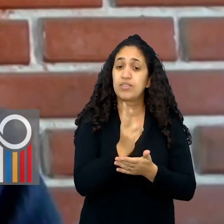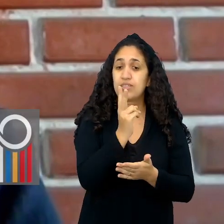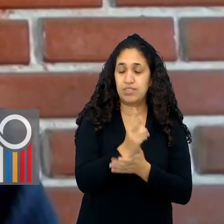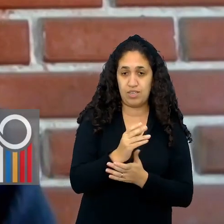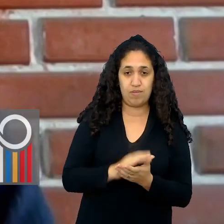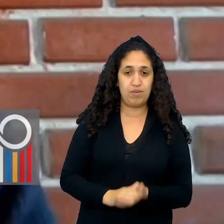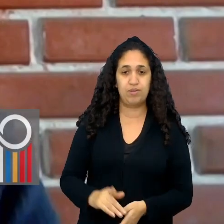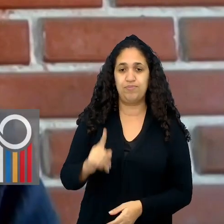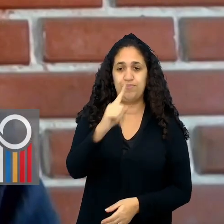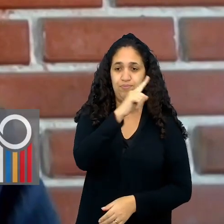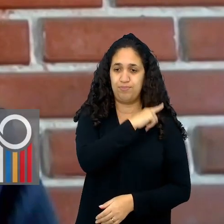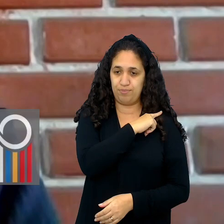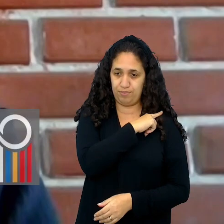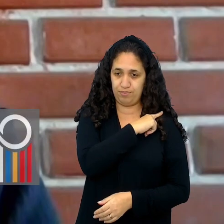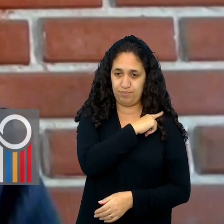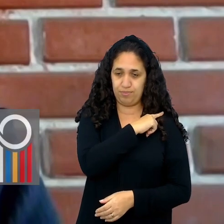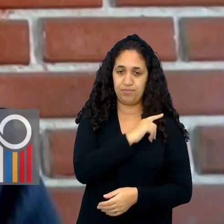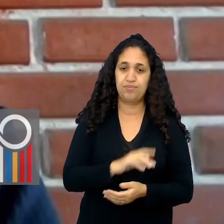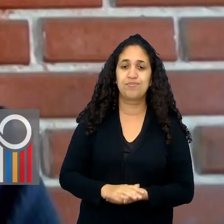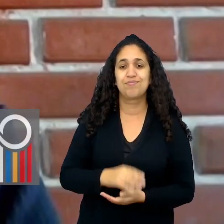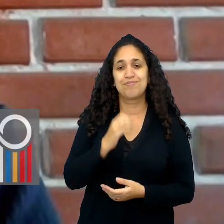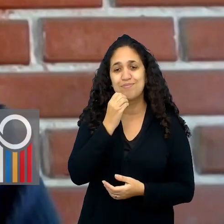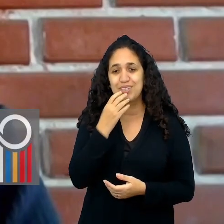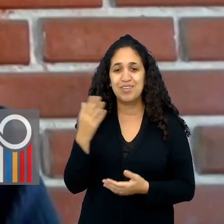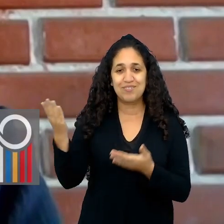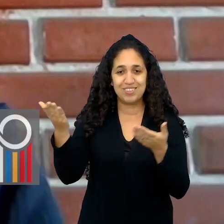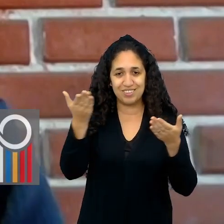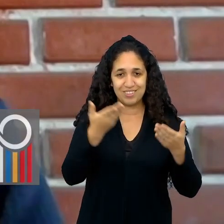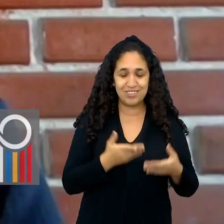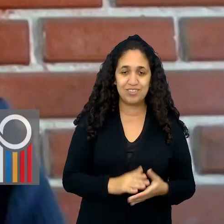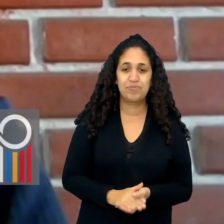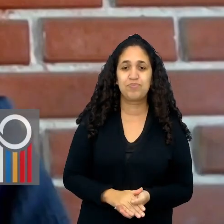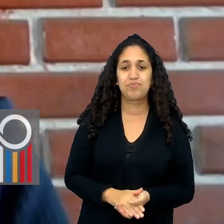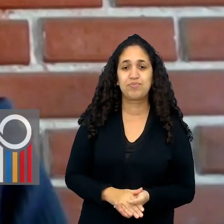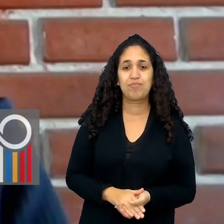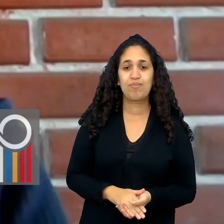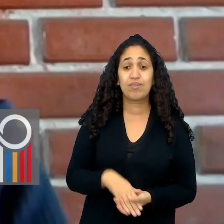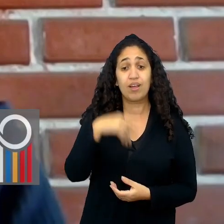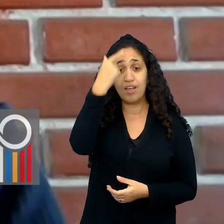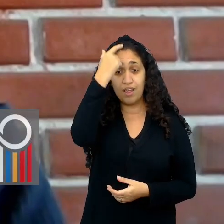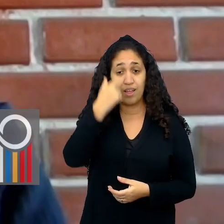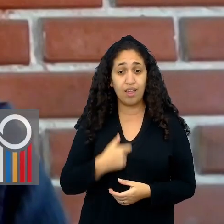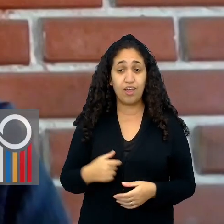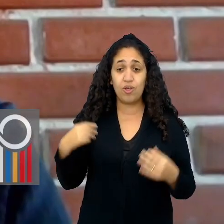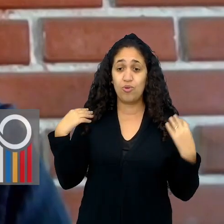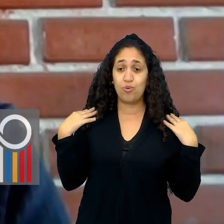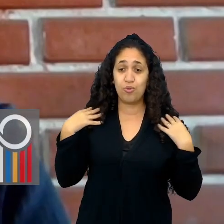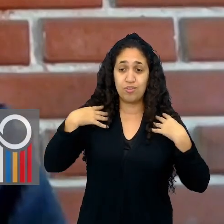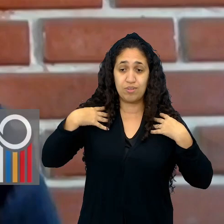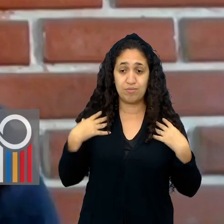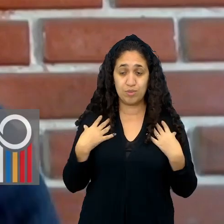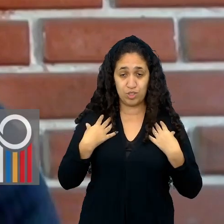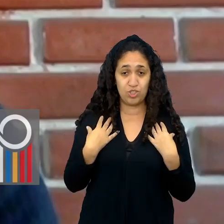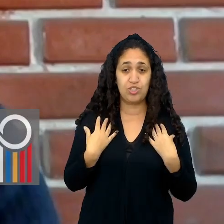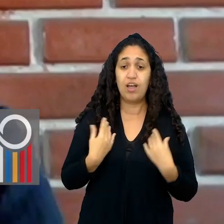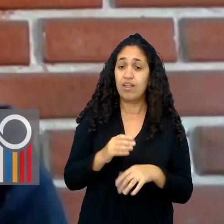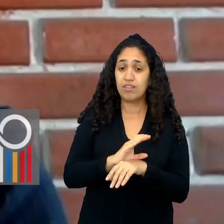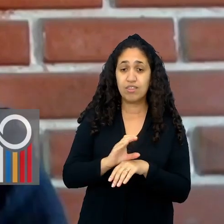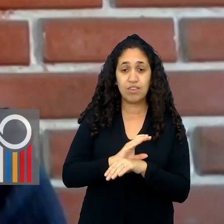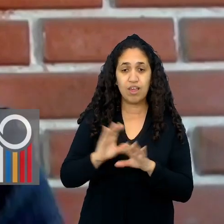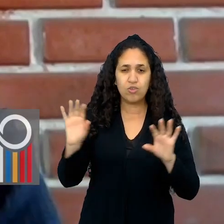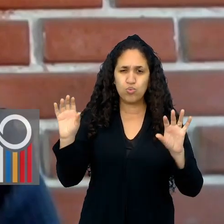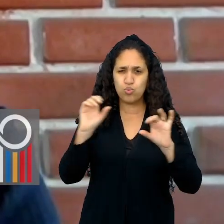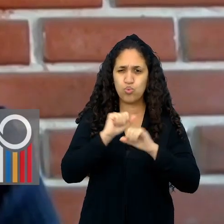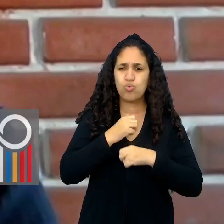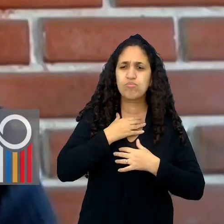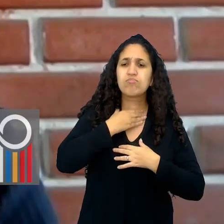primeira série do ensino médio. Então, sejam todos bem-vindos. Eu estou usando uma blusa grafite, com mangas longas,